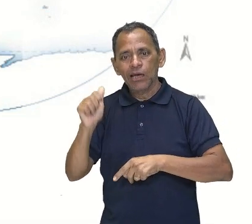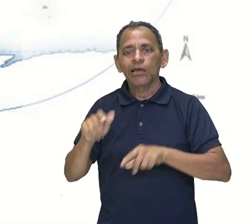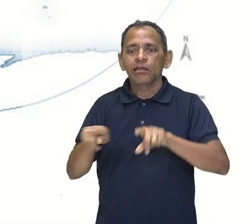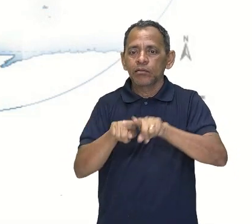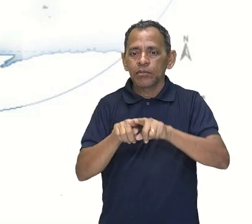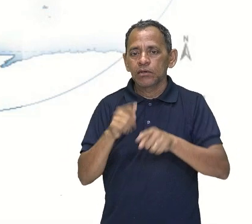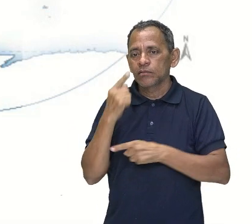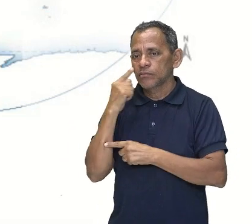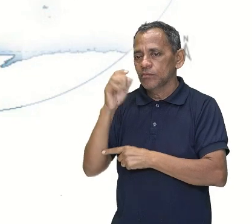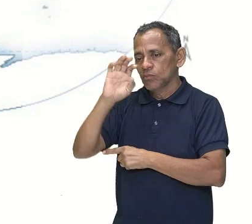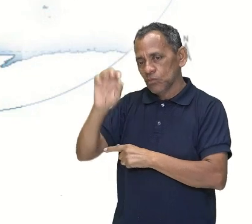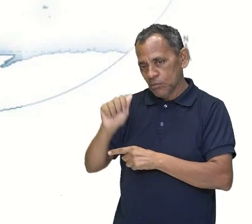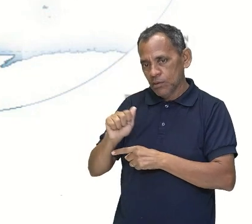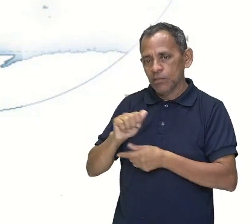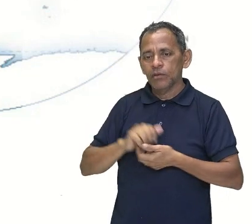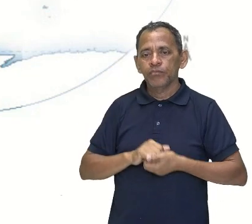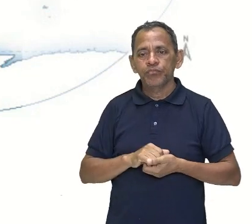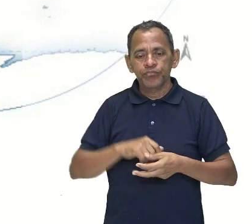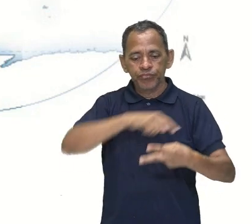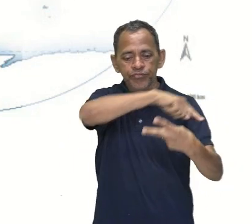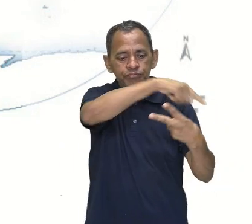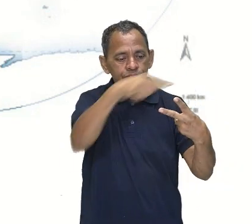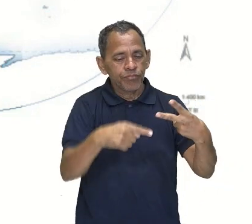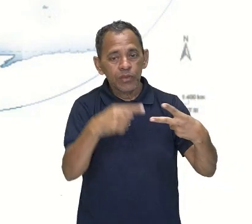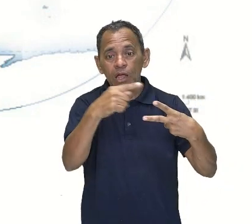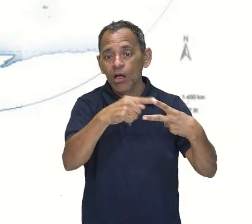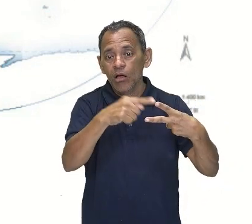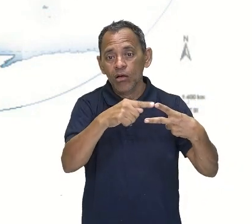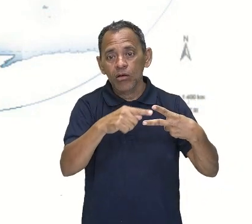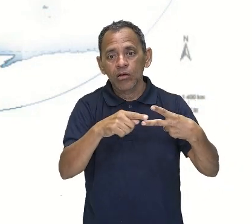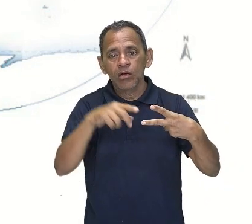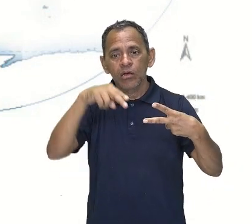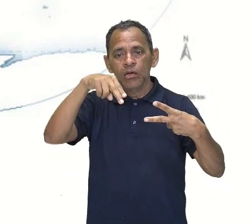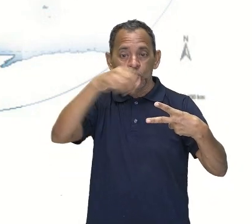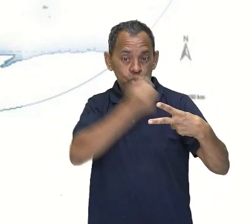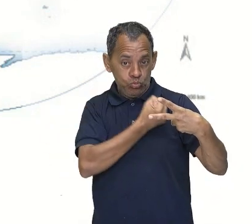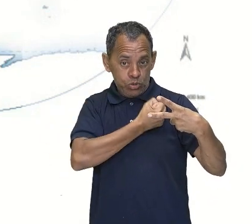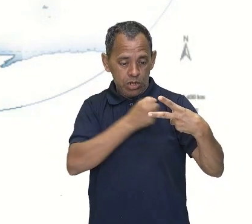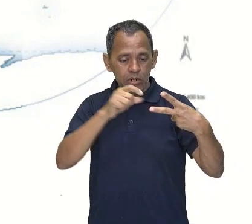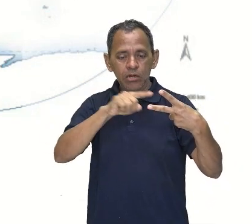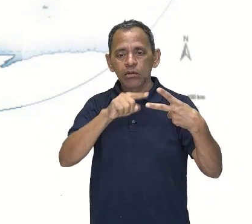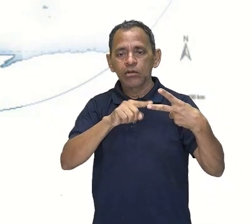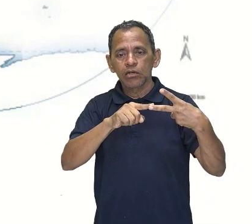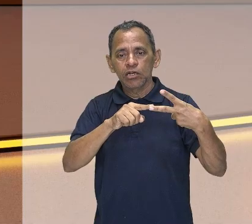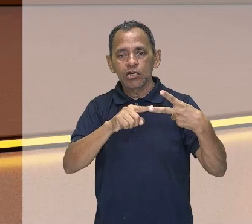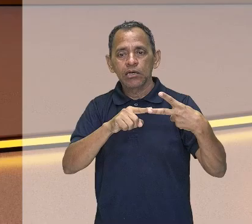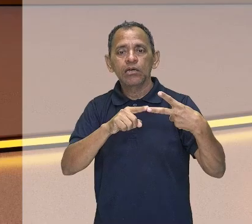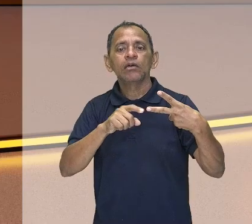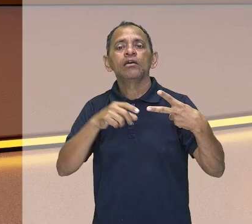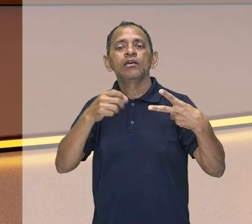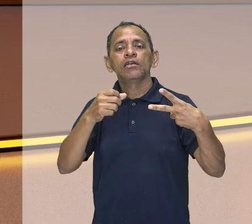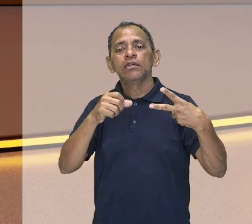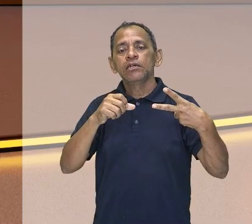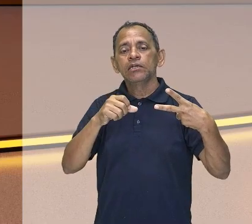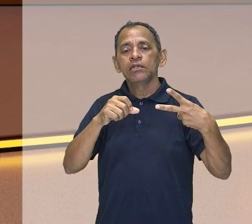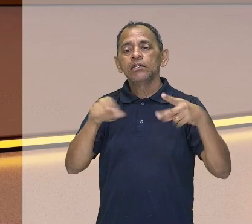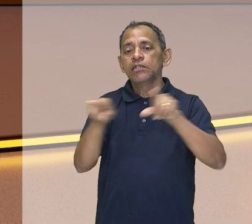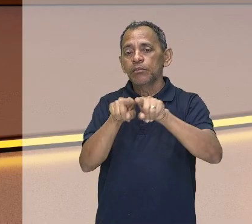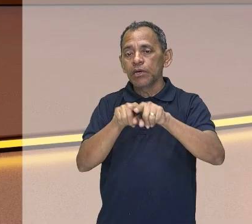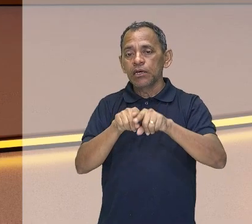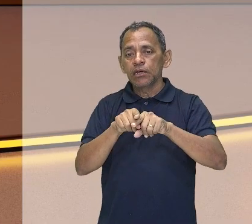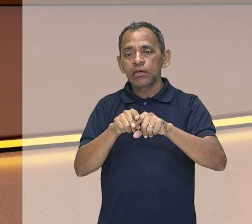mapa, a escala ela aparece aqui na parte inferior do nosso mapa, tá certo?